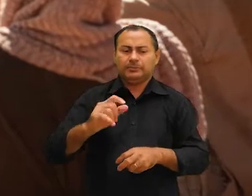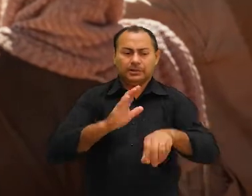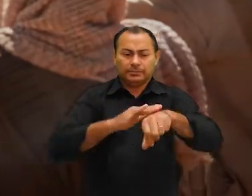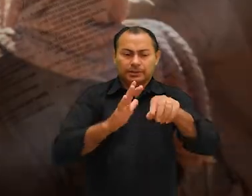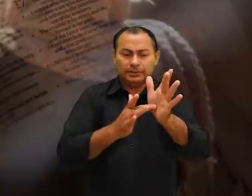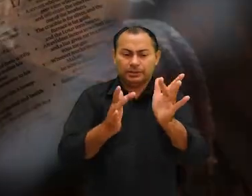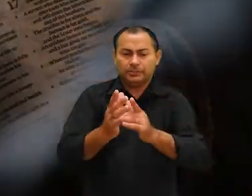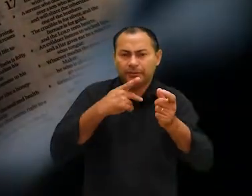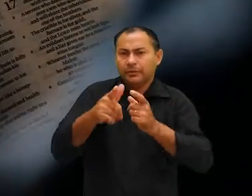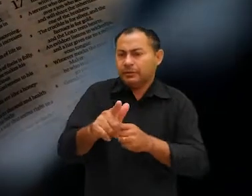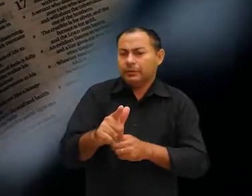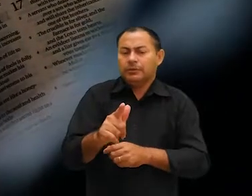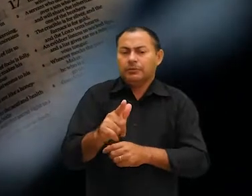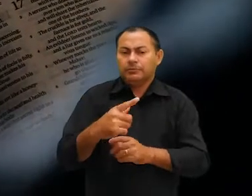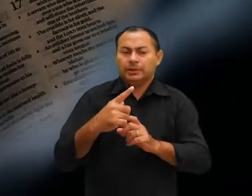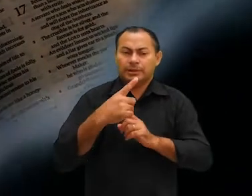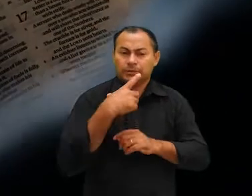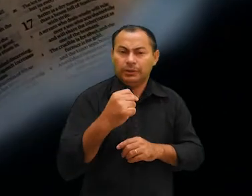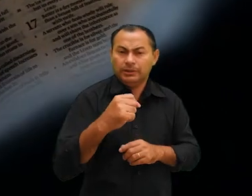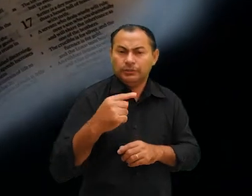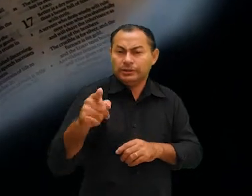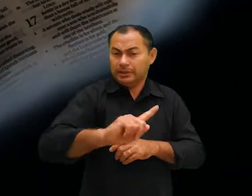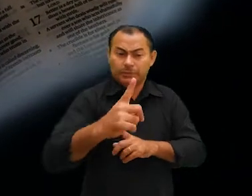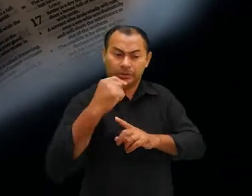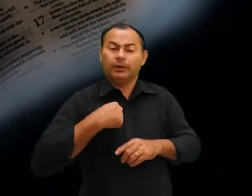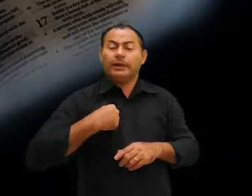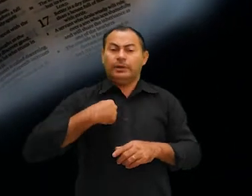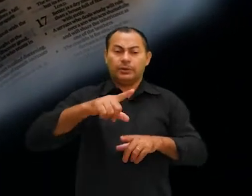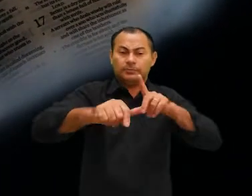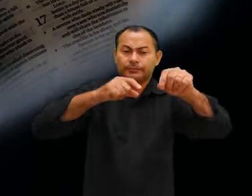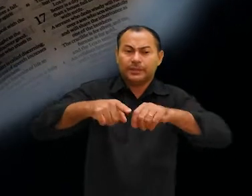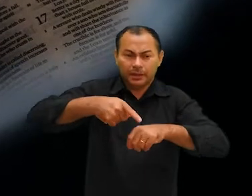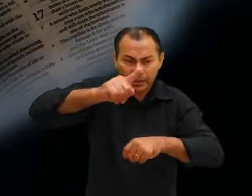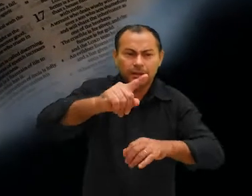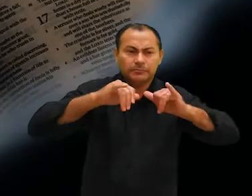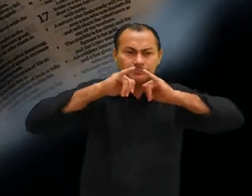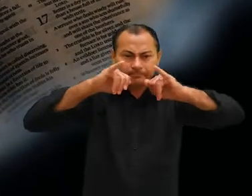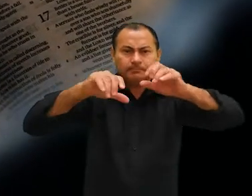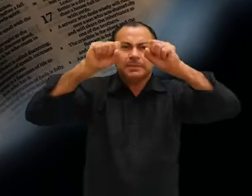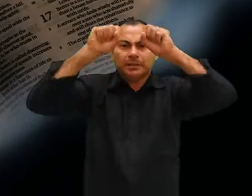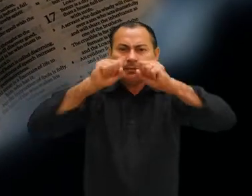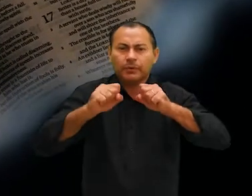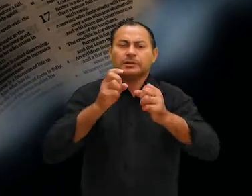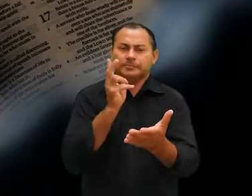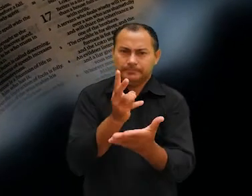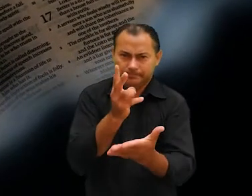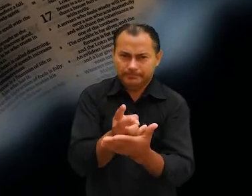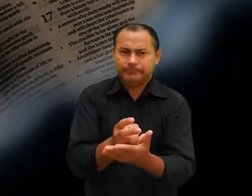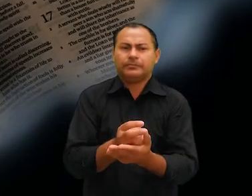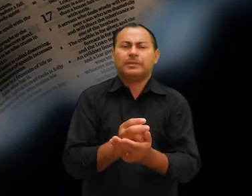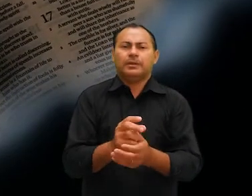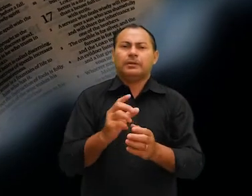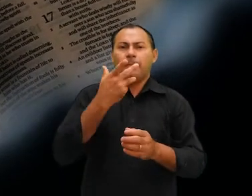disse a seus discípulos vocês vão me escolheram mas eu os escolhi para irem e darem fruto fruto que